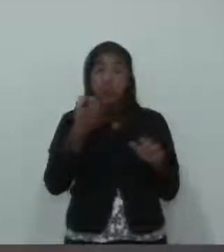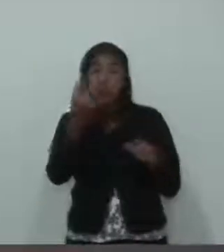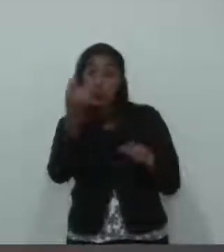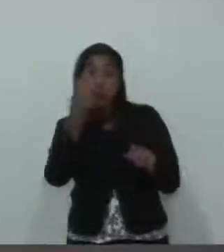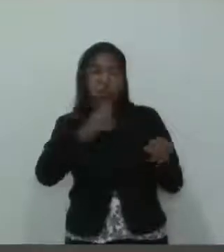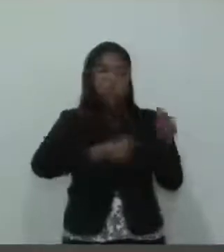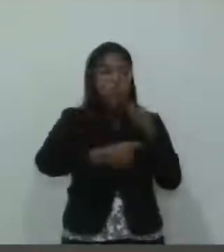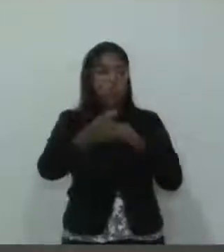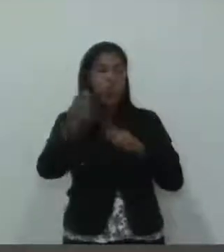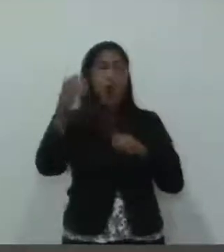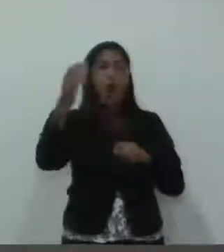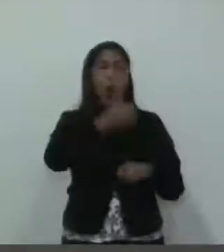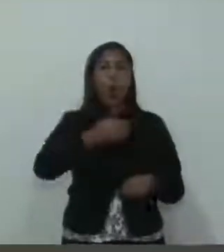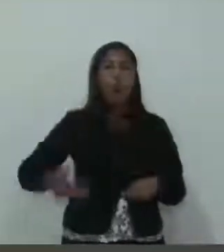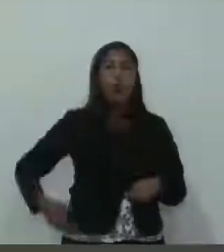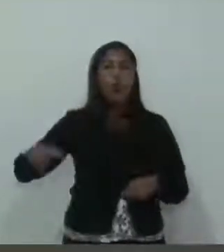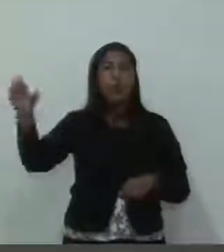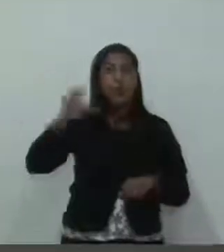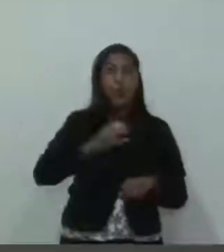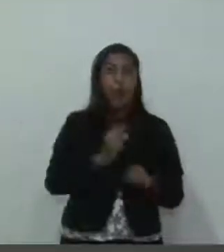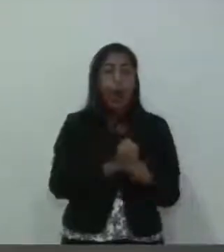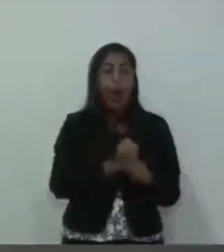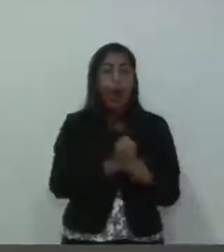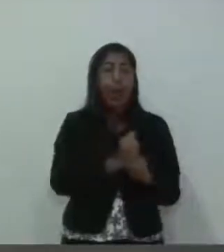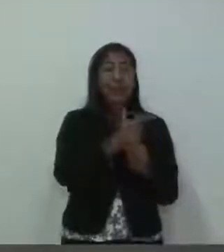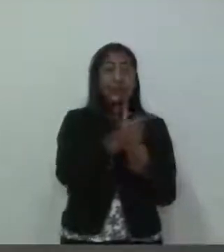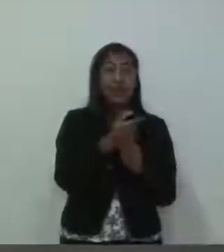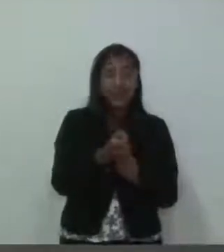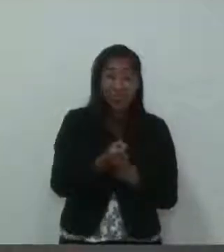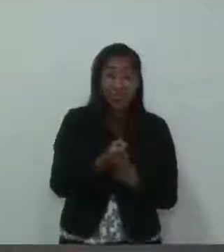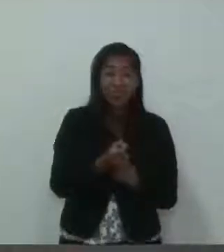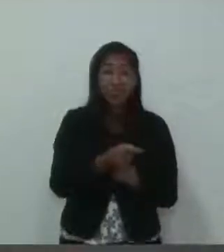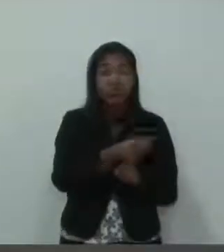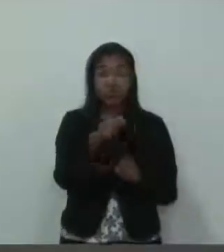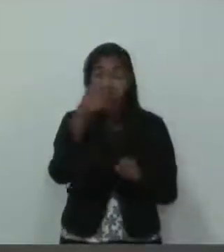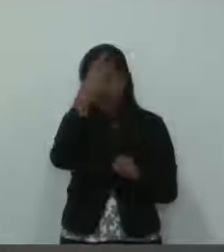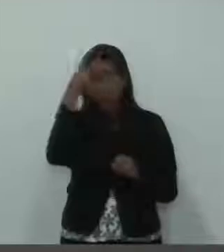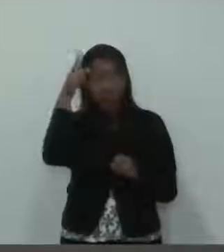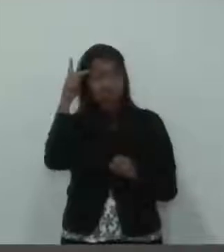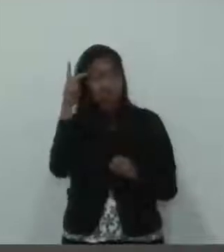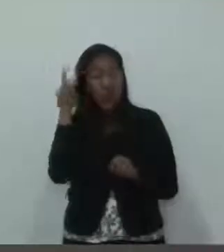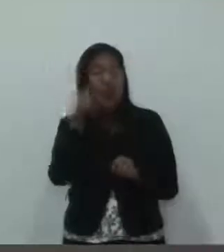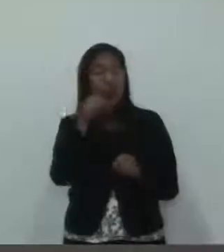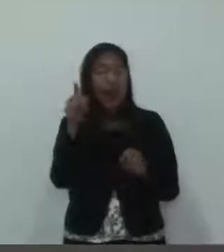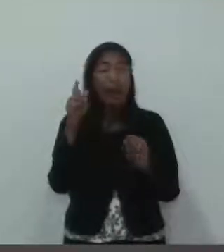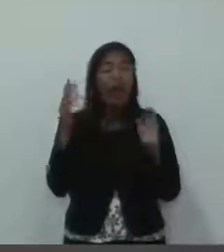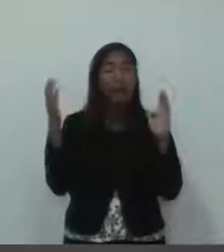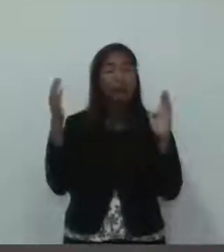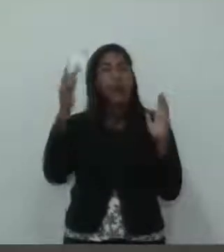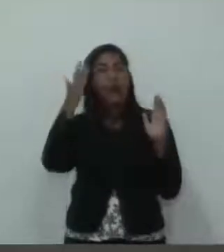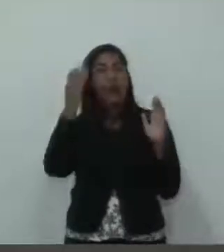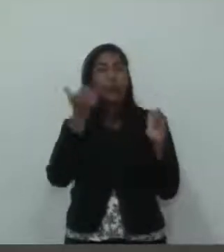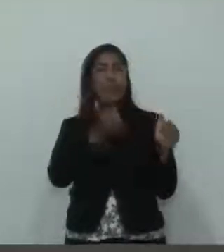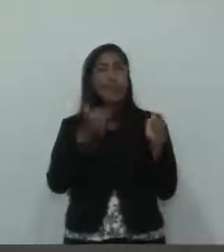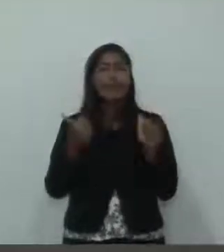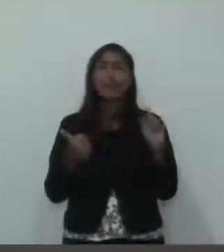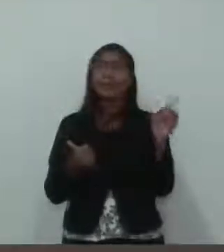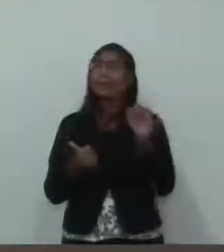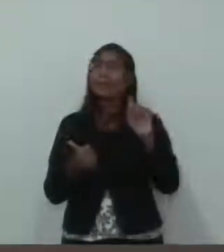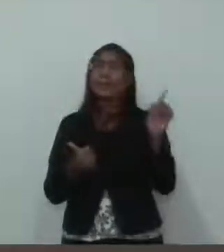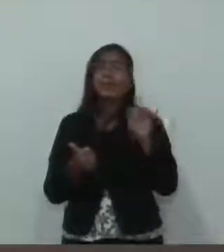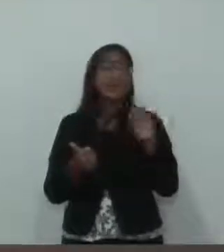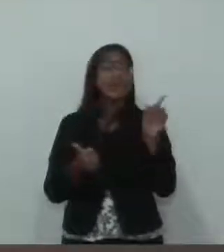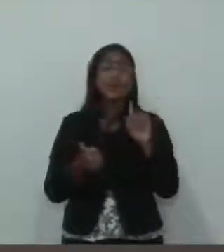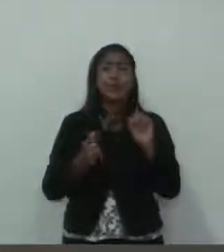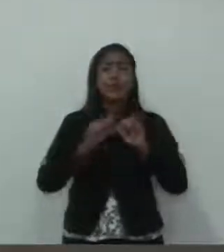tem dúvida do risco e da periculosidade que a gente está vivendo, olha o surto de sarampo que voltou. Peguei um dado